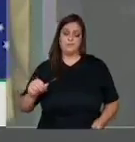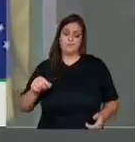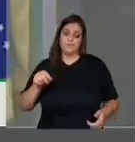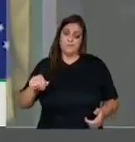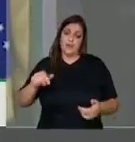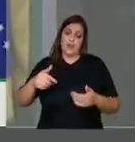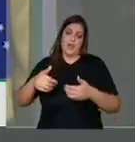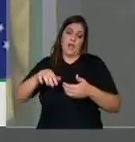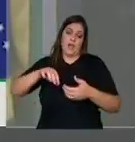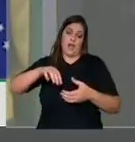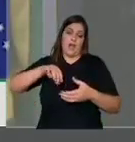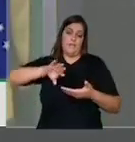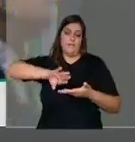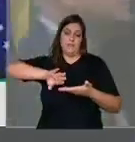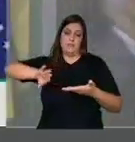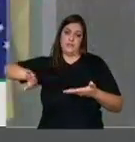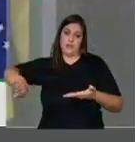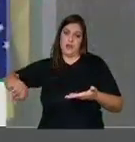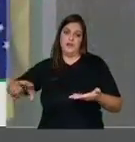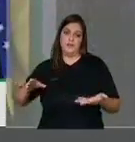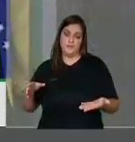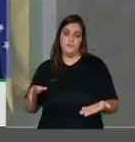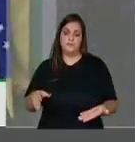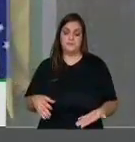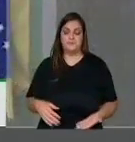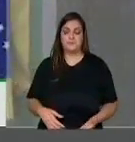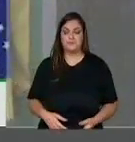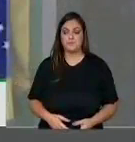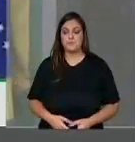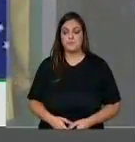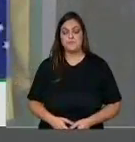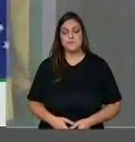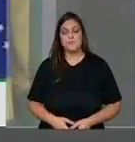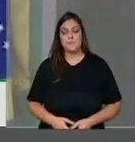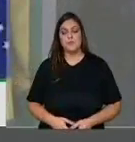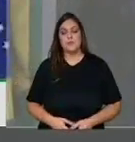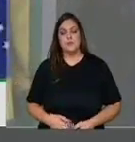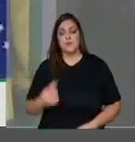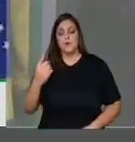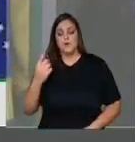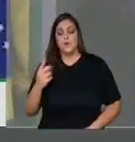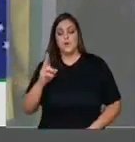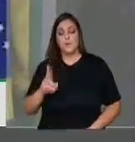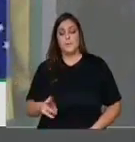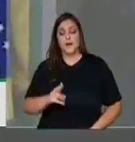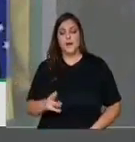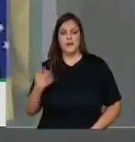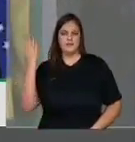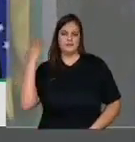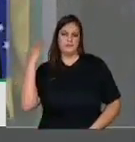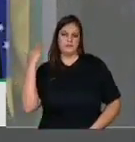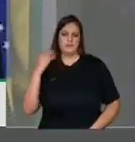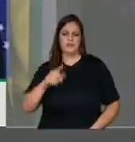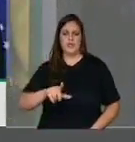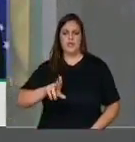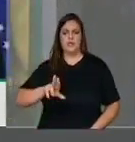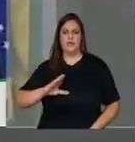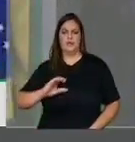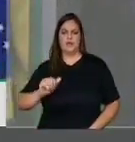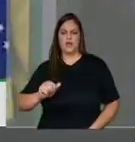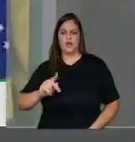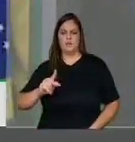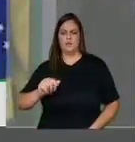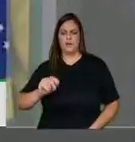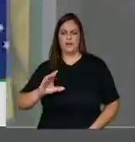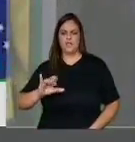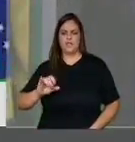afastado sumariamente do processo da Revolução Cubana. Um padre da Idade Média, chamado Luca Pacioli,